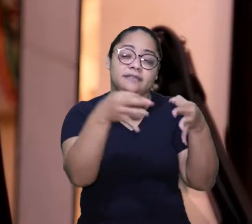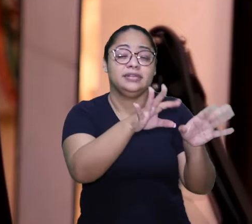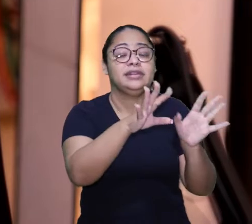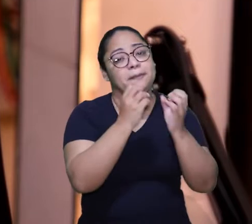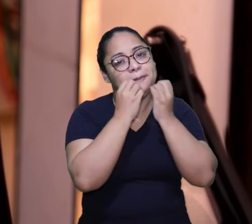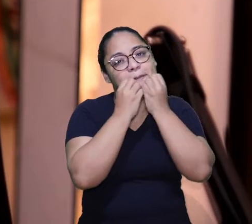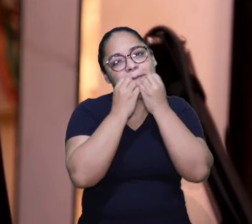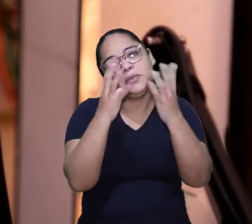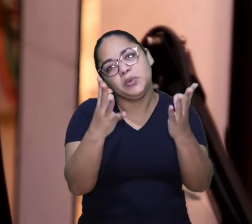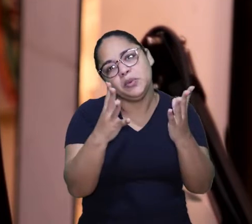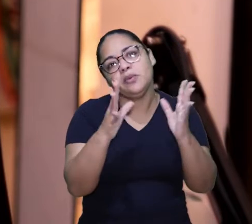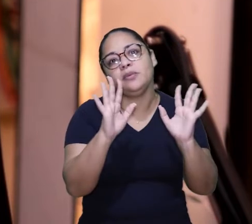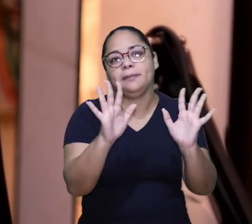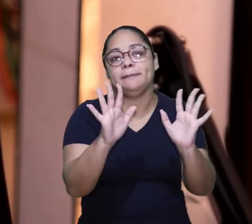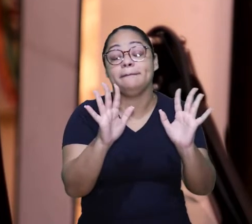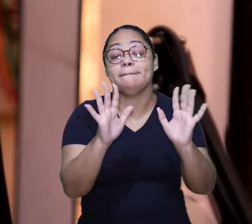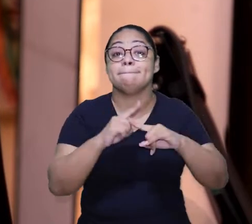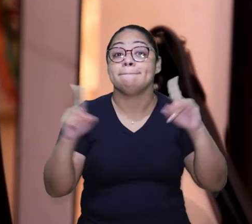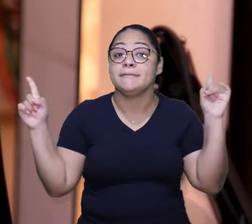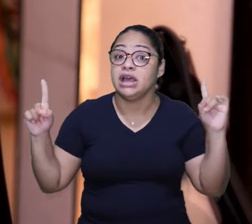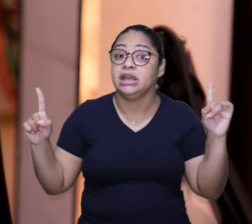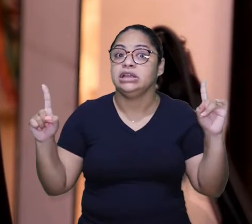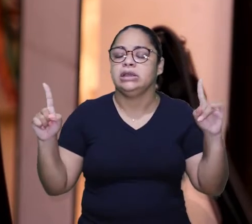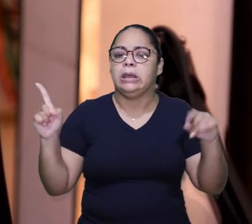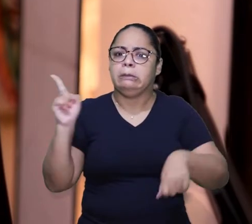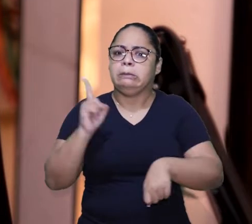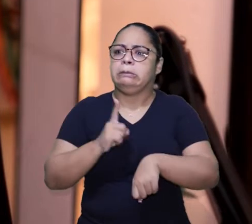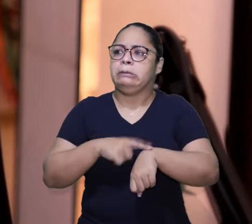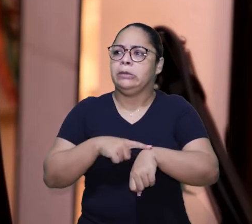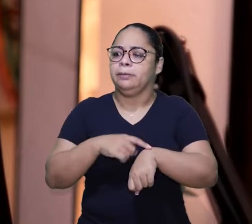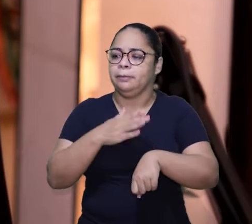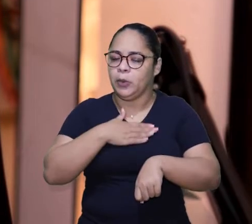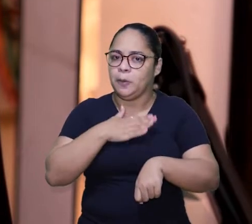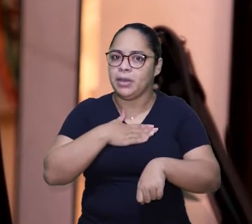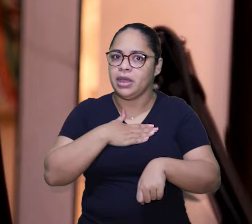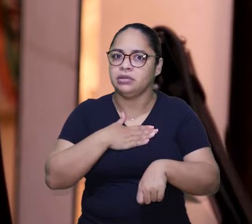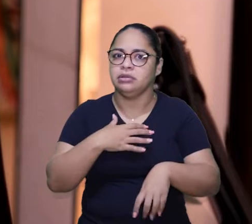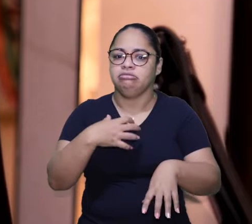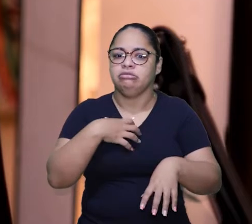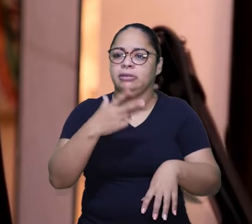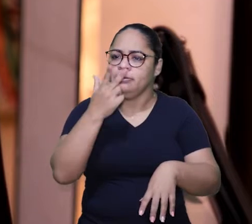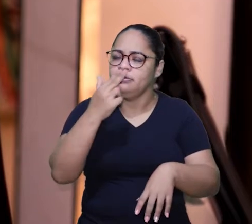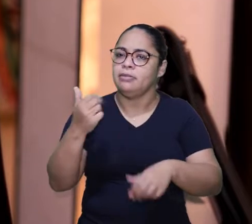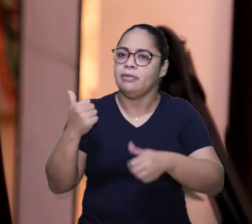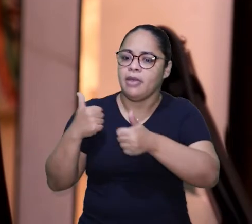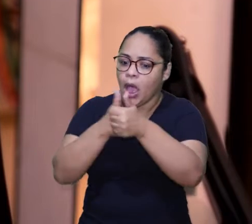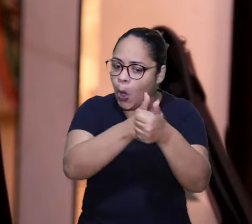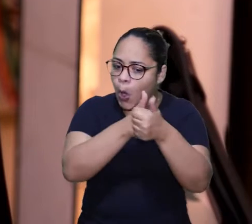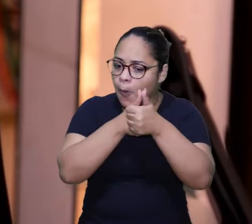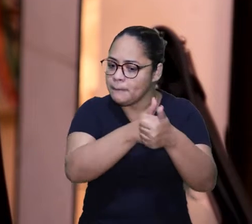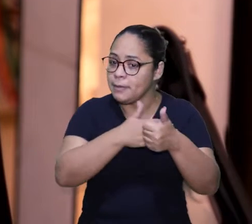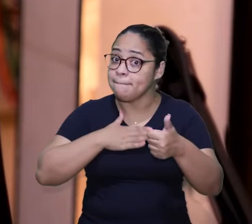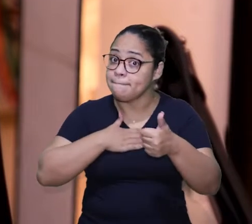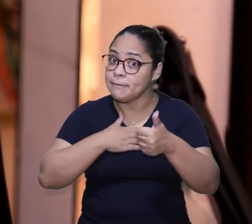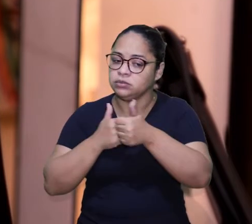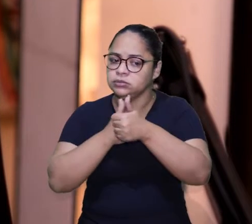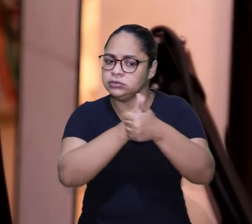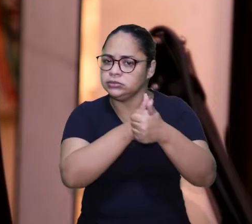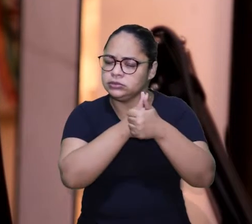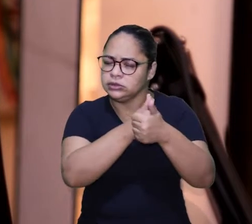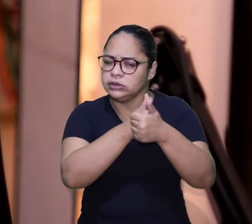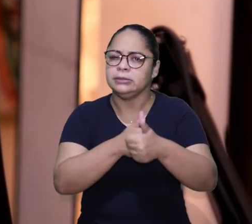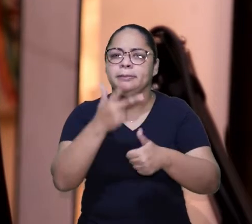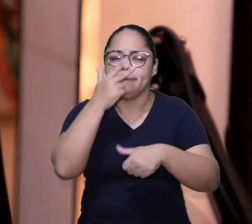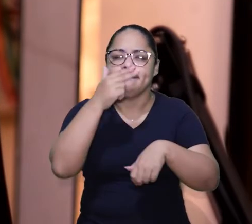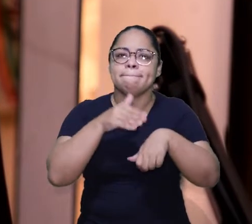tá mas chegou o momento que eu notei que meu público mesmo minha base ali que pega mais uma parte mais